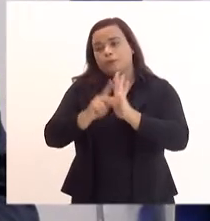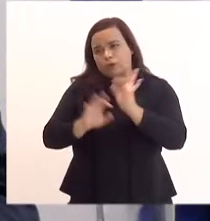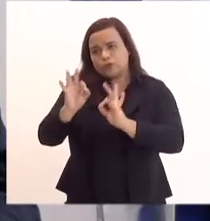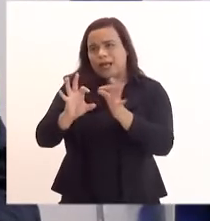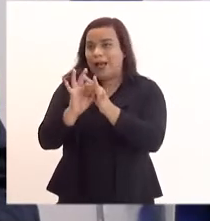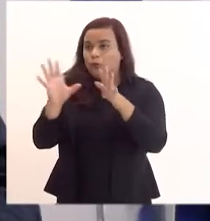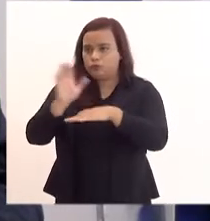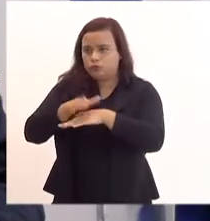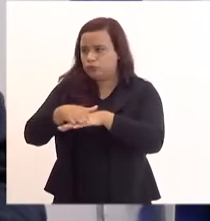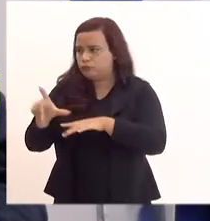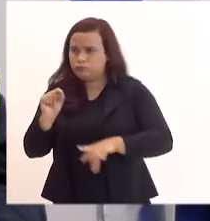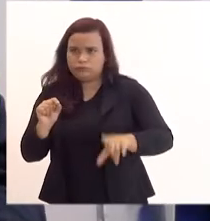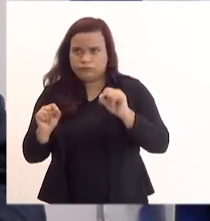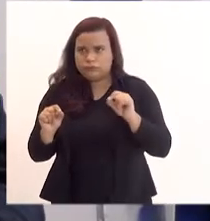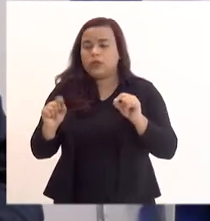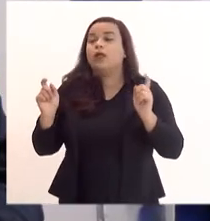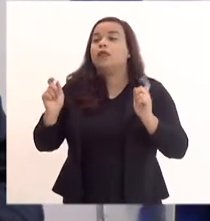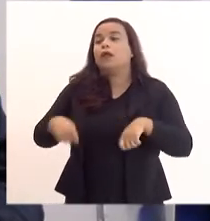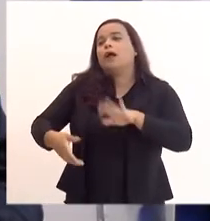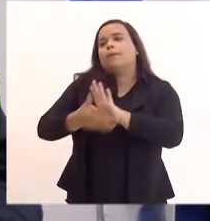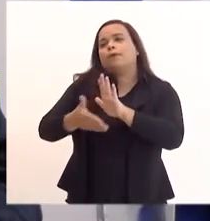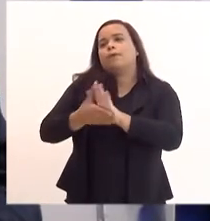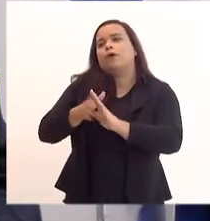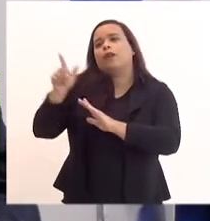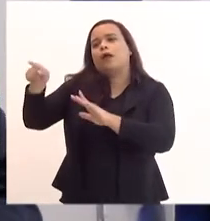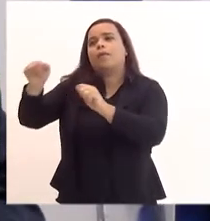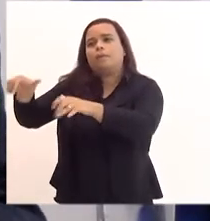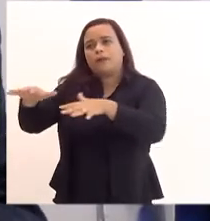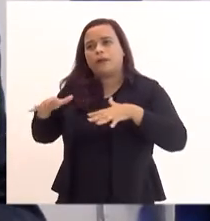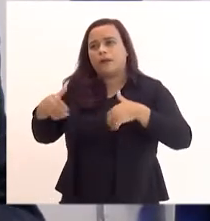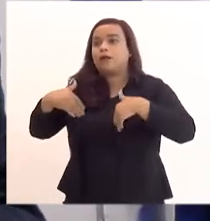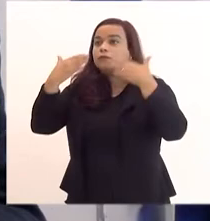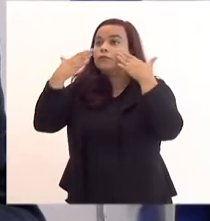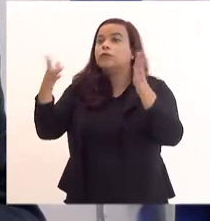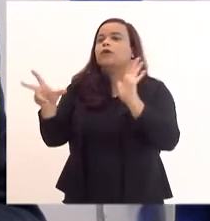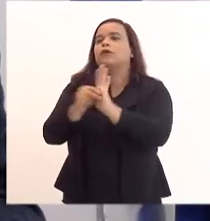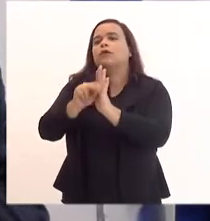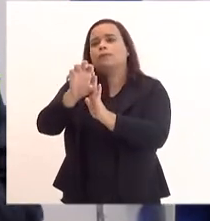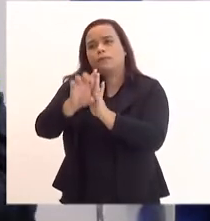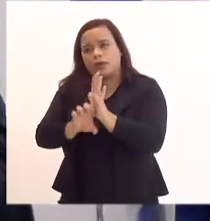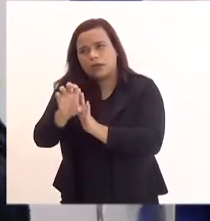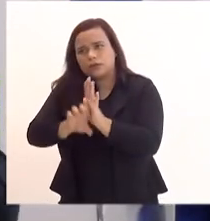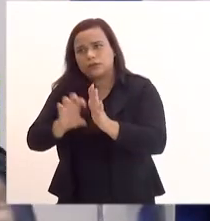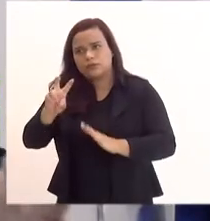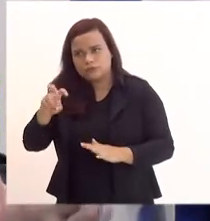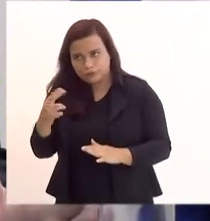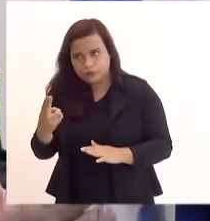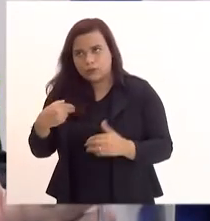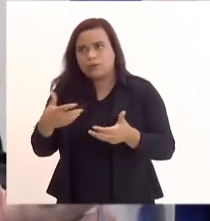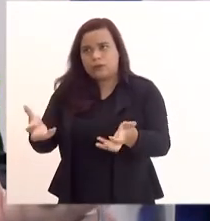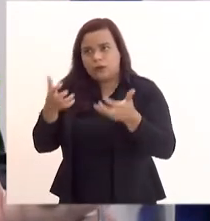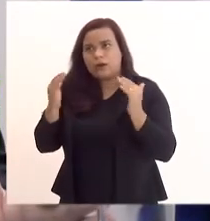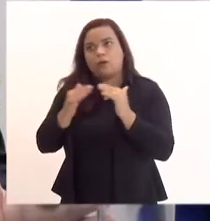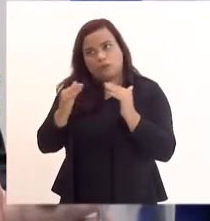propor o seguinte. Em plenário, eu vou apresentar as emendas. Eu quero fazer esse acordo